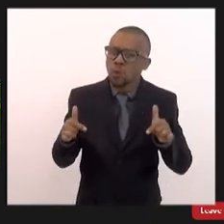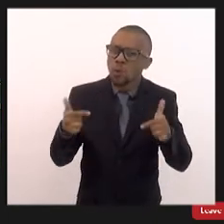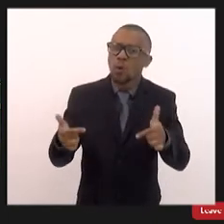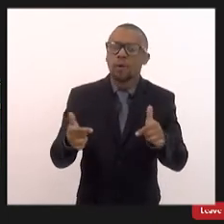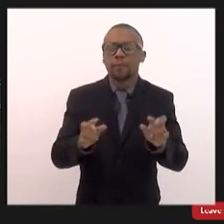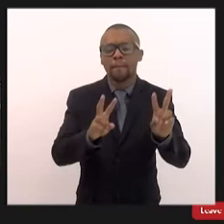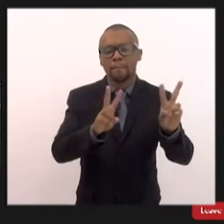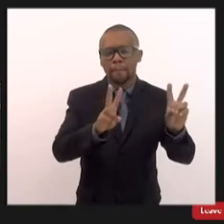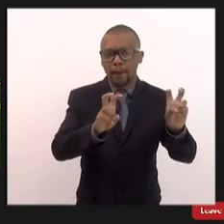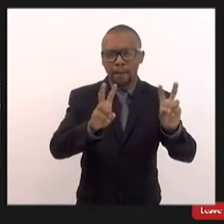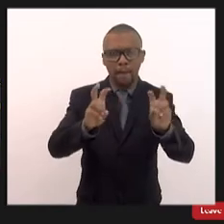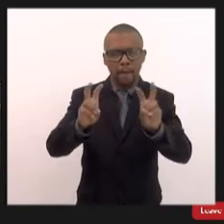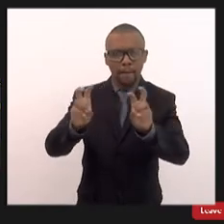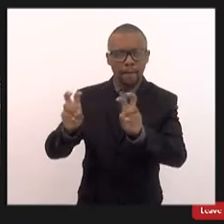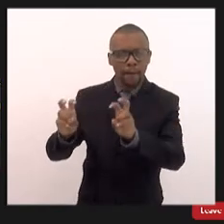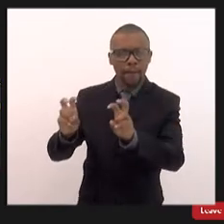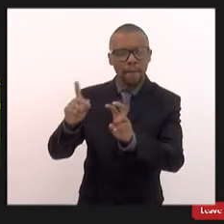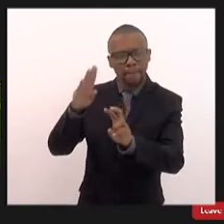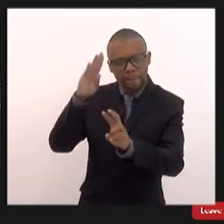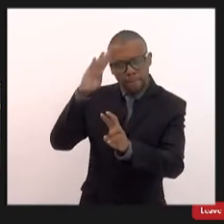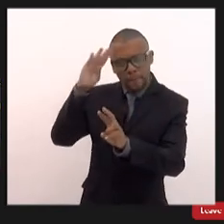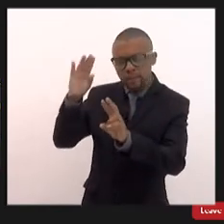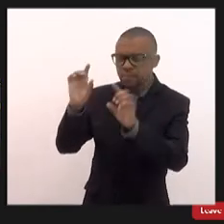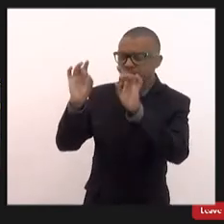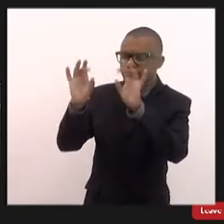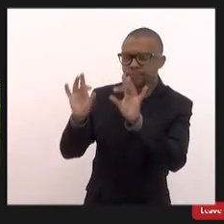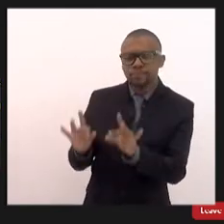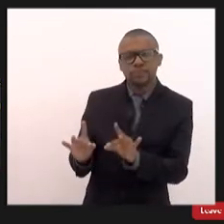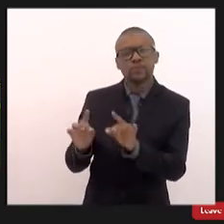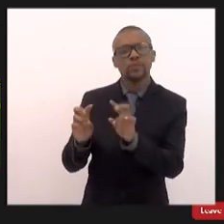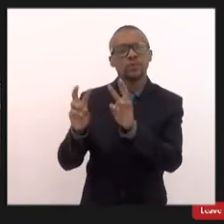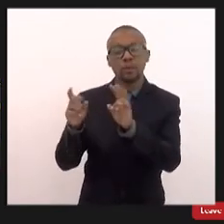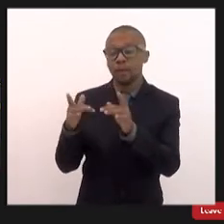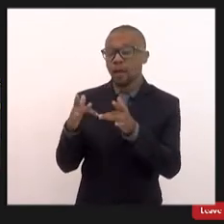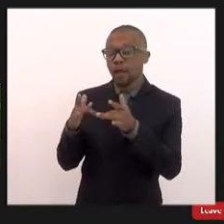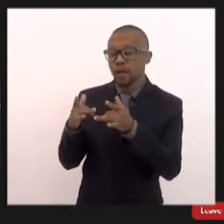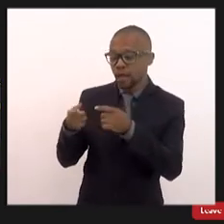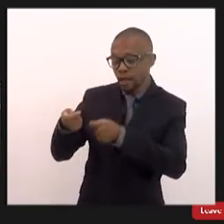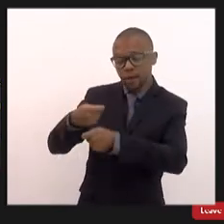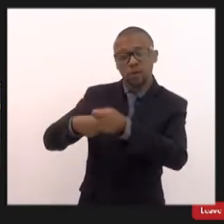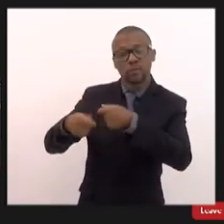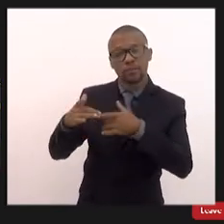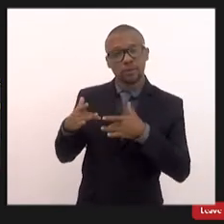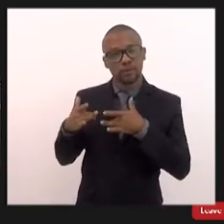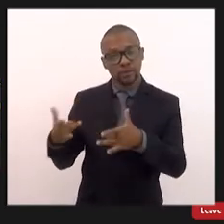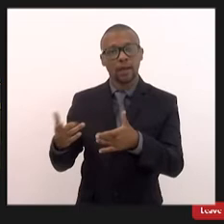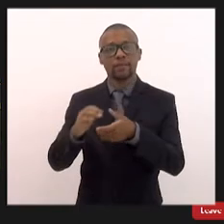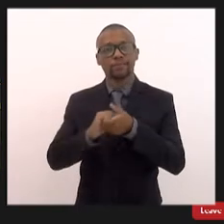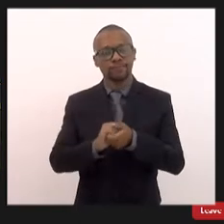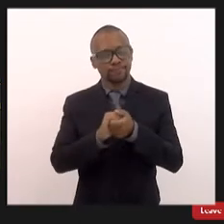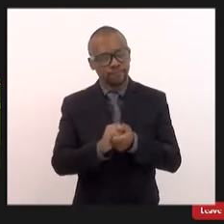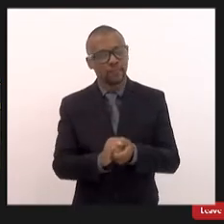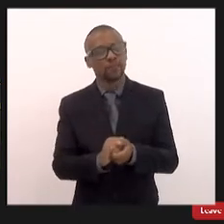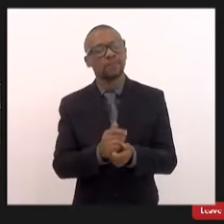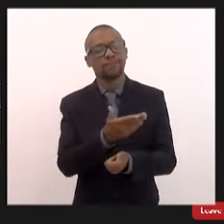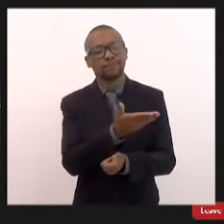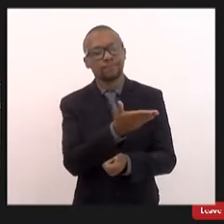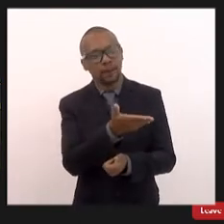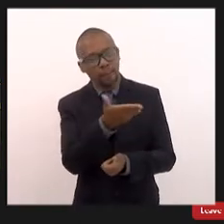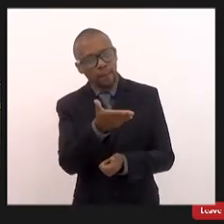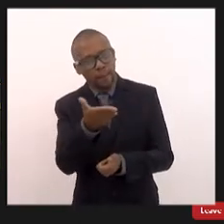em diversos pontos, especialmente na questão da economia solidária. Cumprimentar o Mink, Serafini e todos